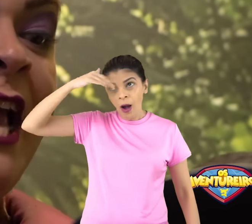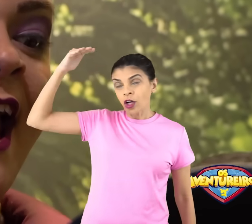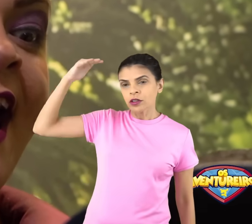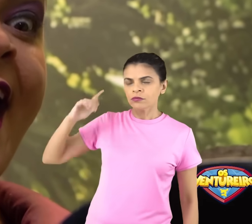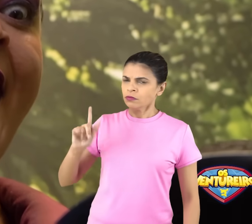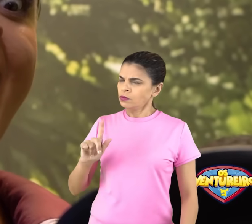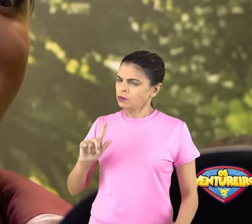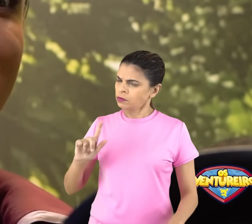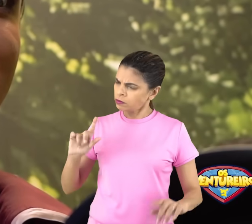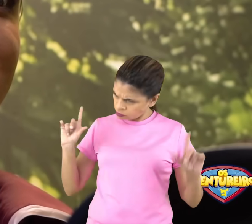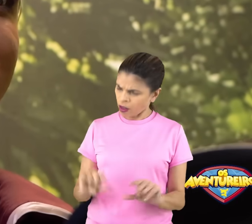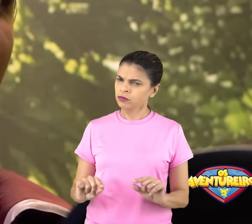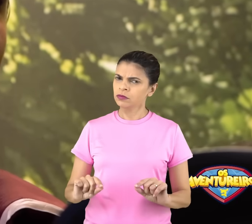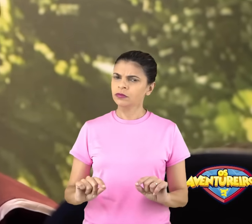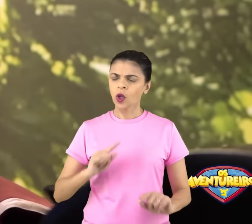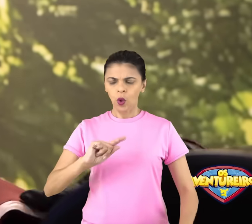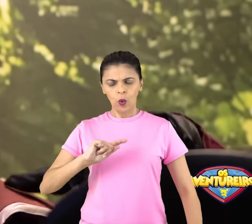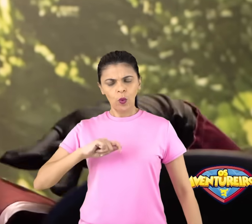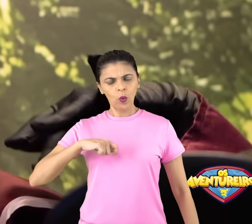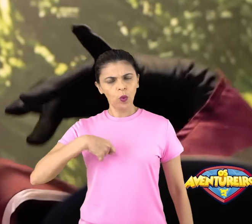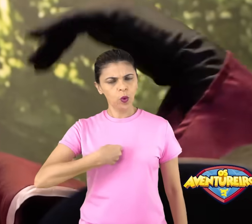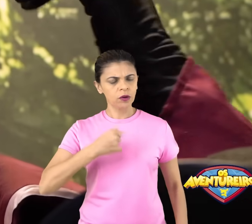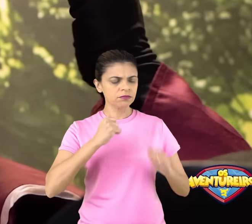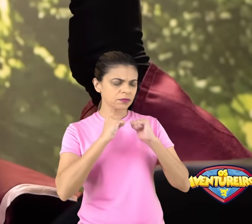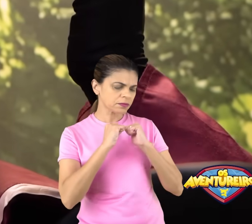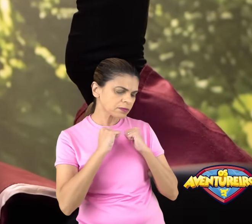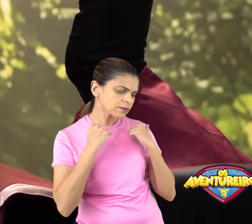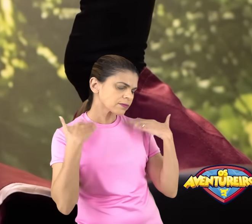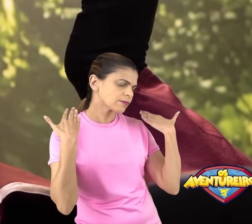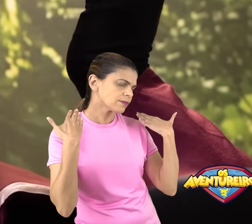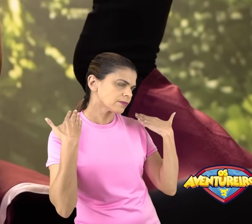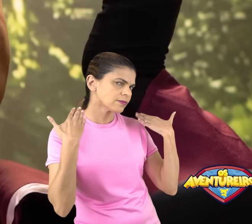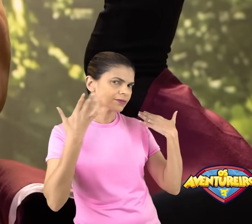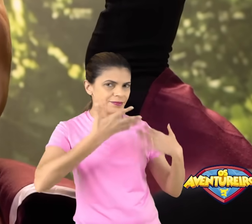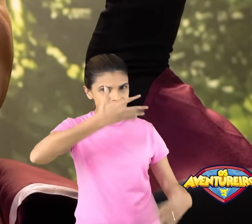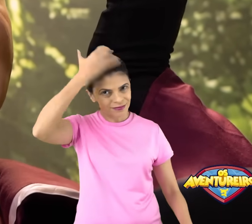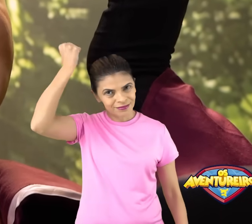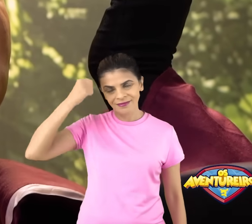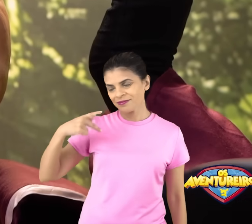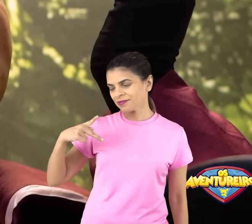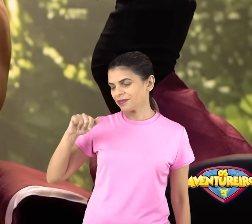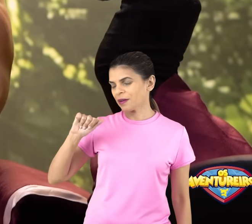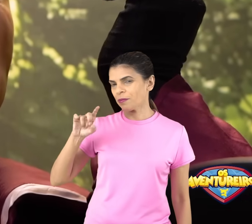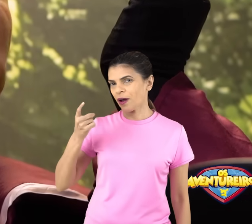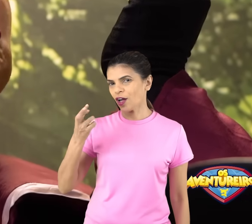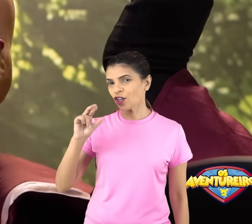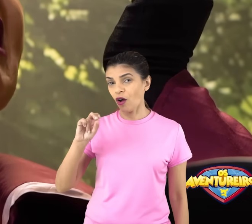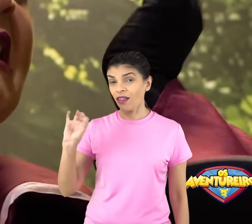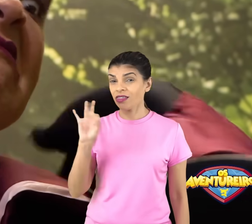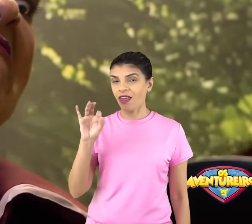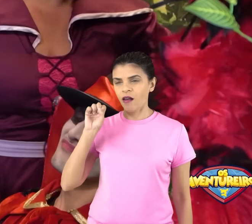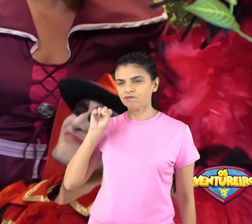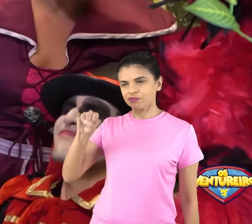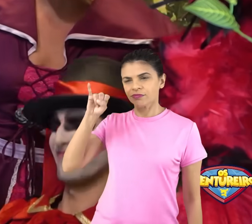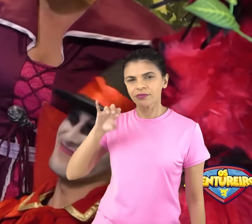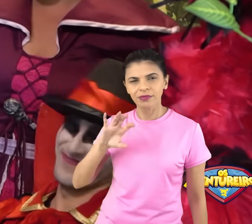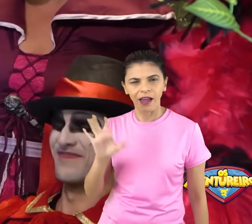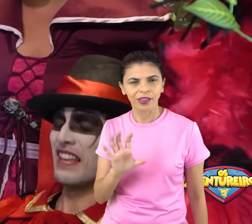Menos! Eu sou Pandora. Aquela que ninguém adora.